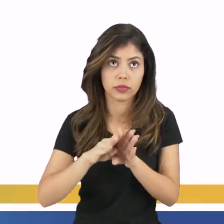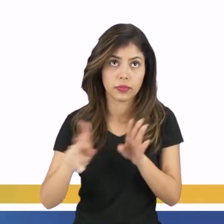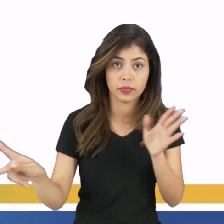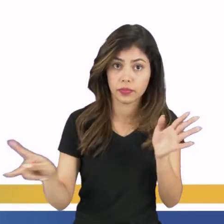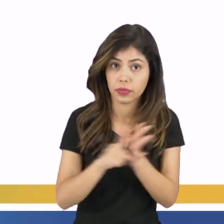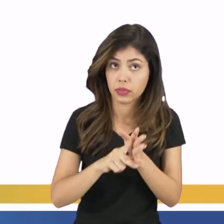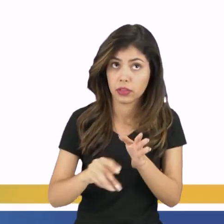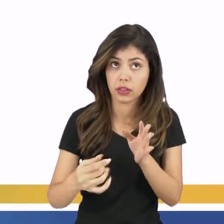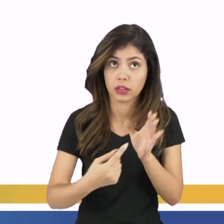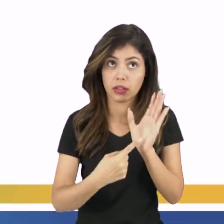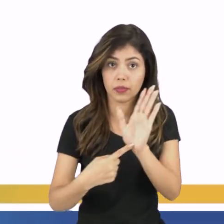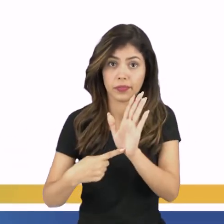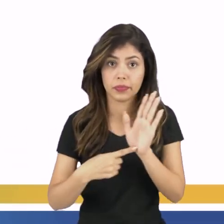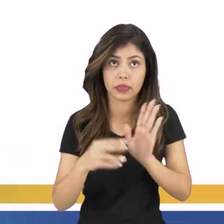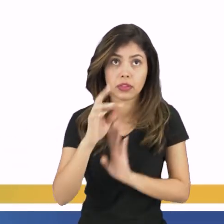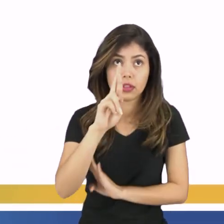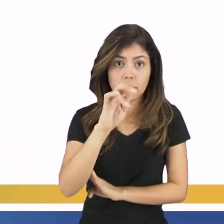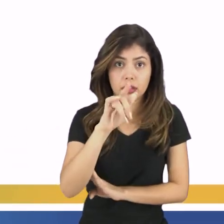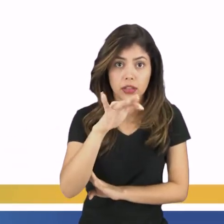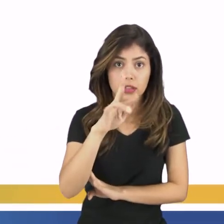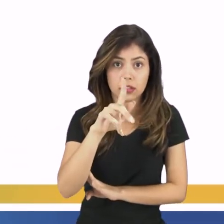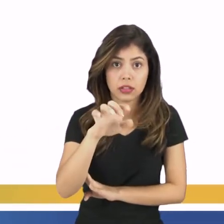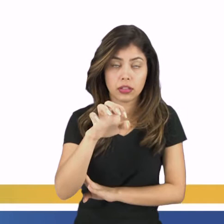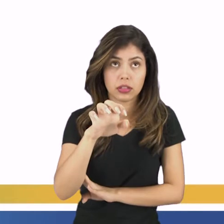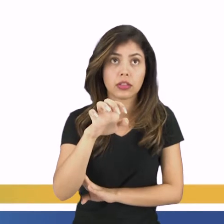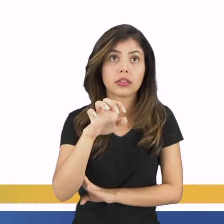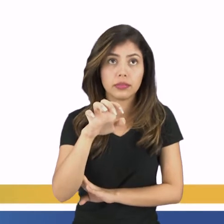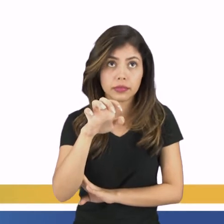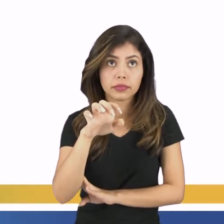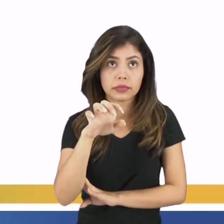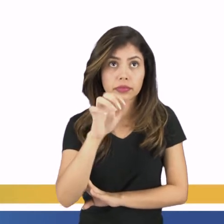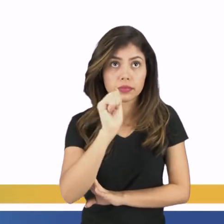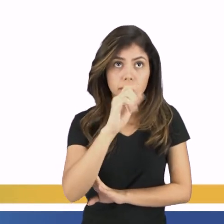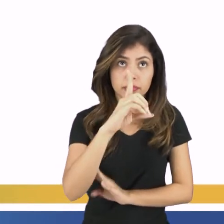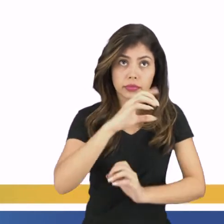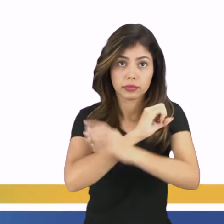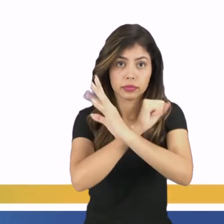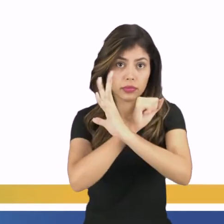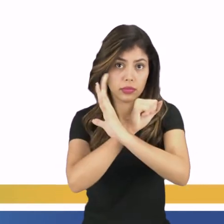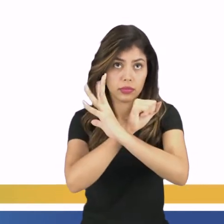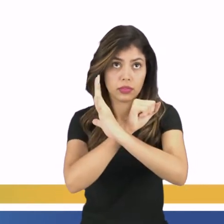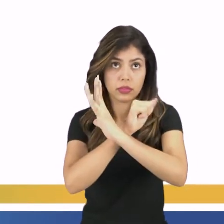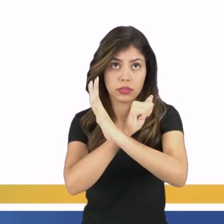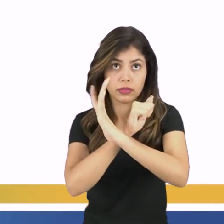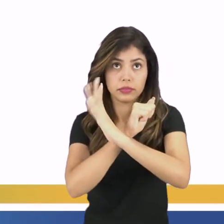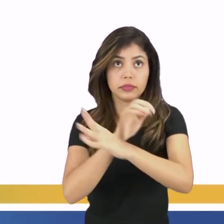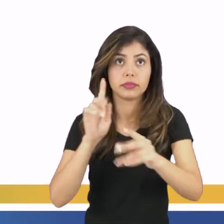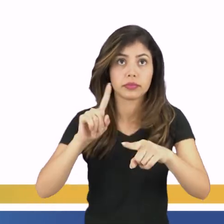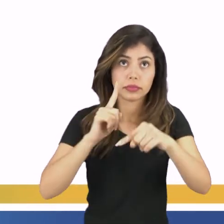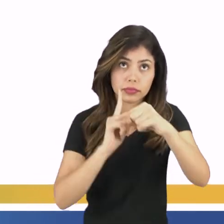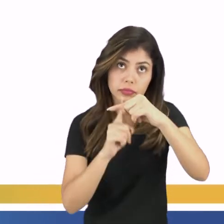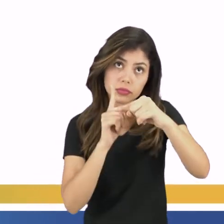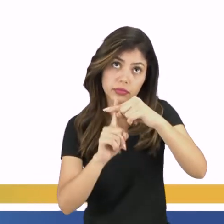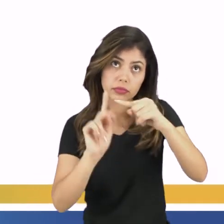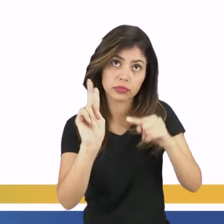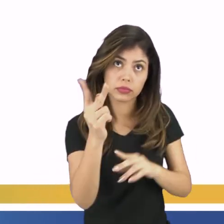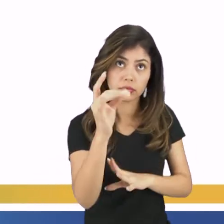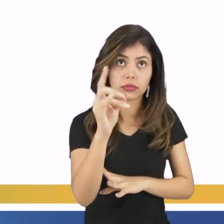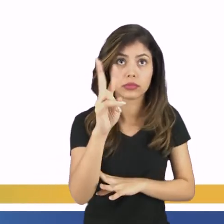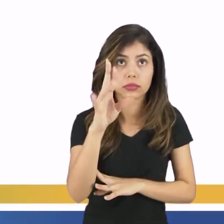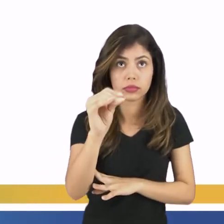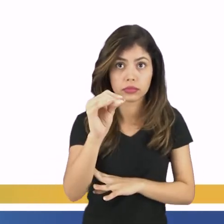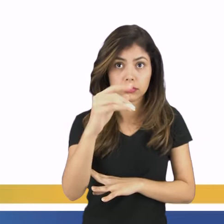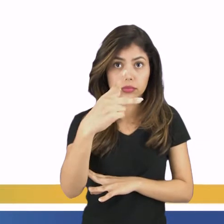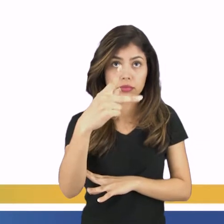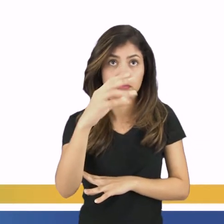o reagente, perdão, nós temos aqui os reagentes, ácido clorídrico mais hidróxido de potássio. E o